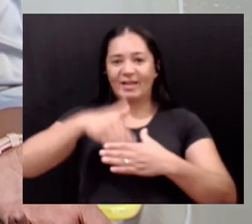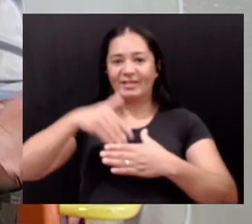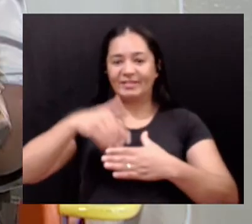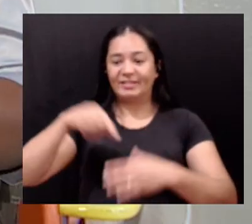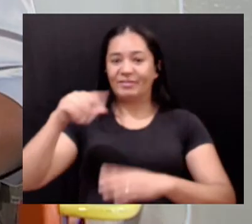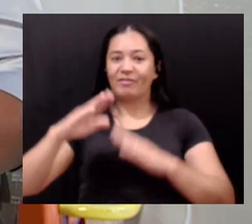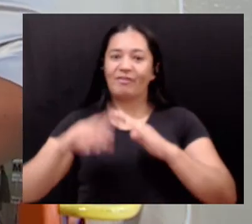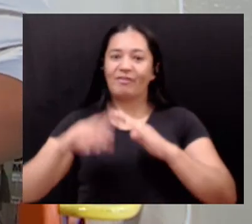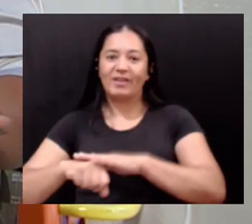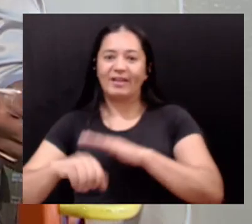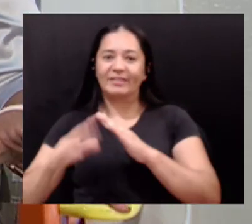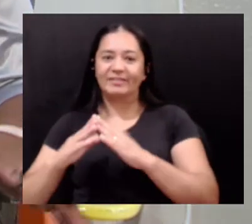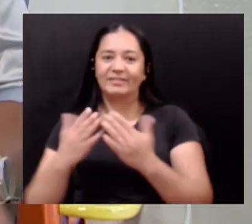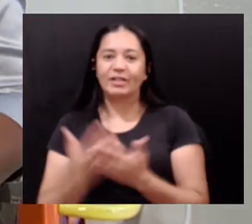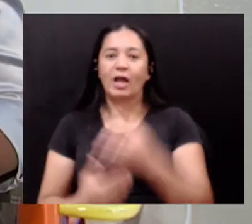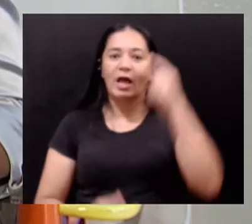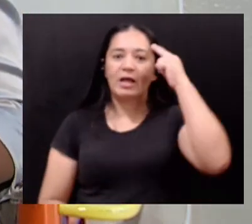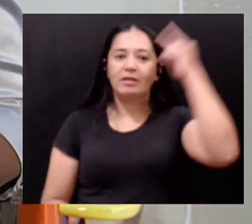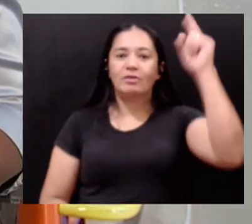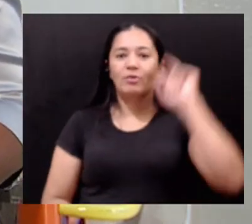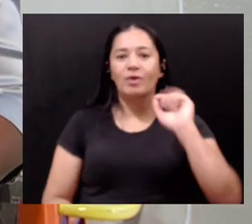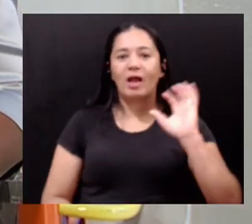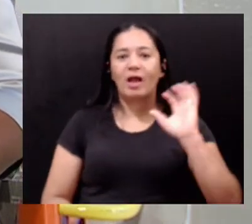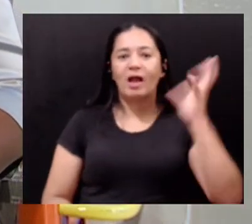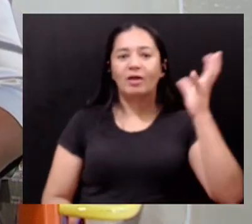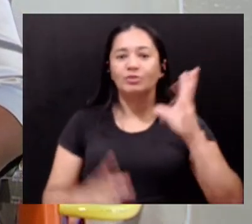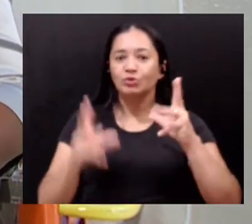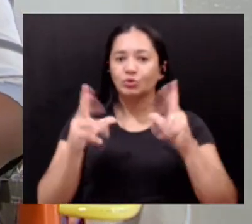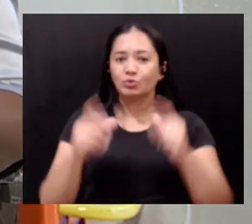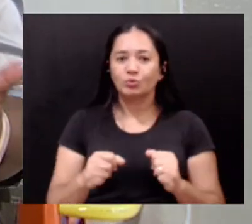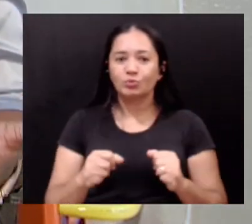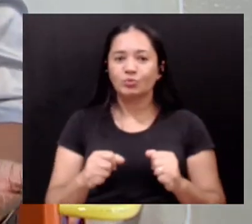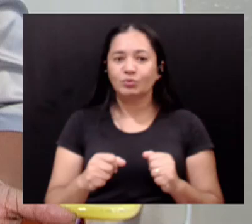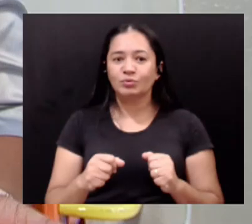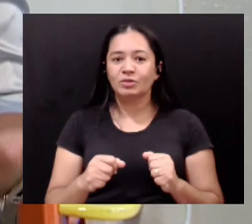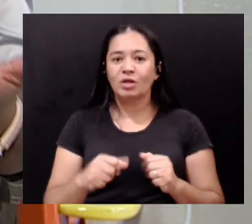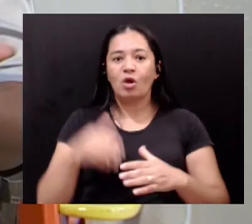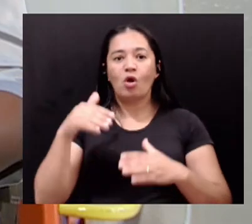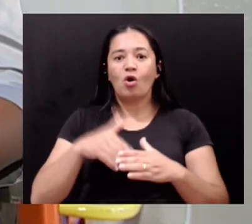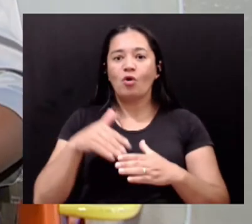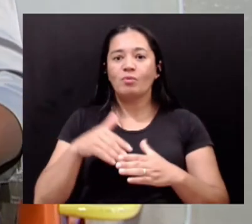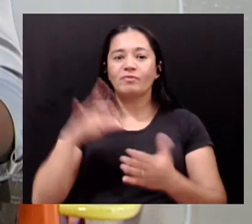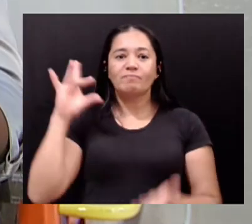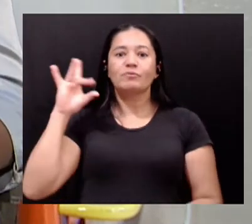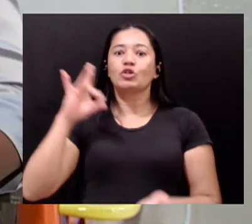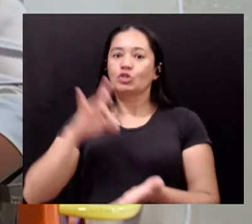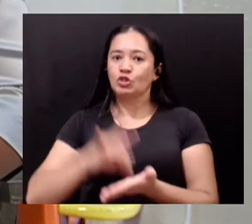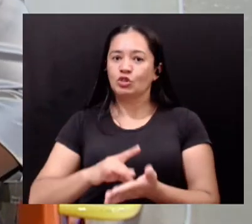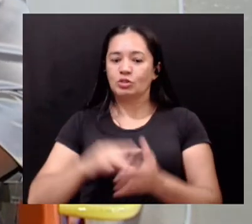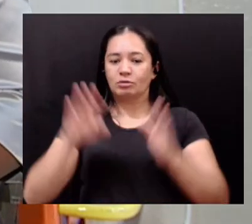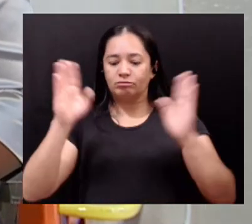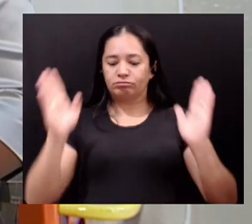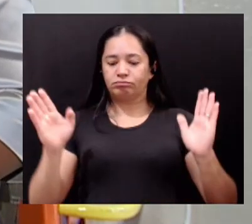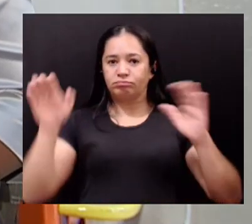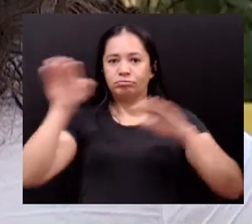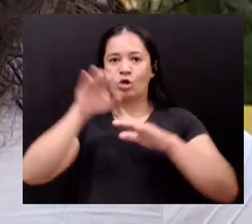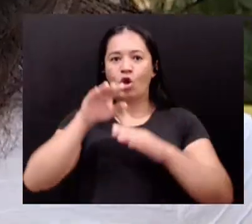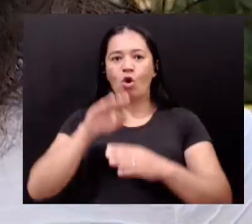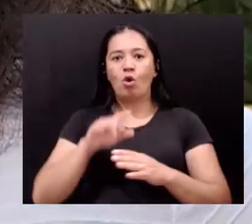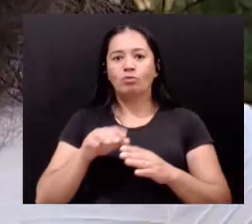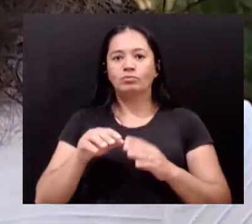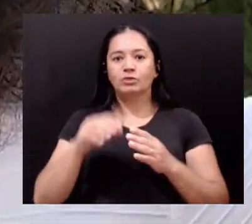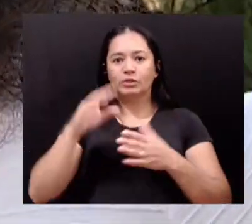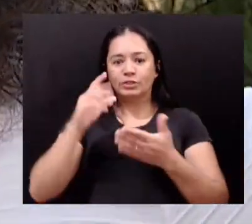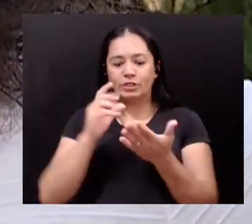ideia é que aconteça tudo como uma votação oficial, com cabine, urna e a contagem dos votos.